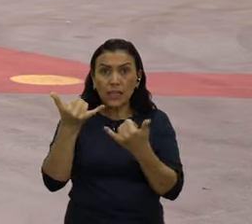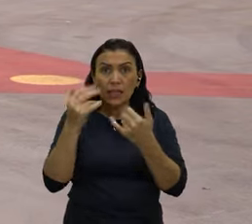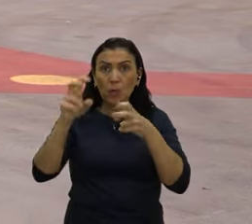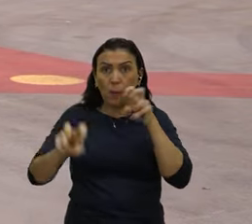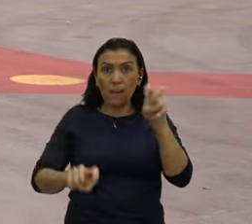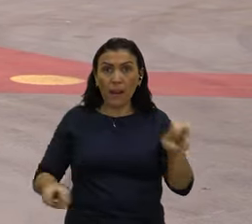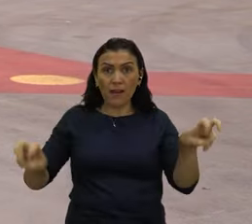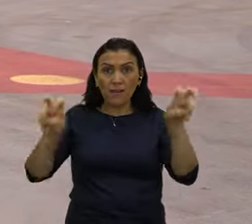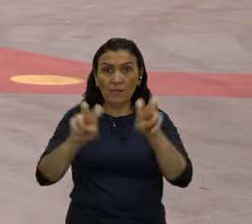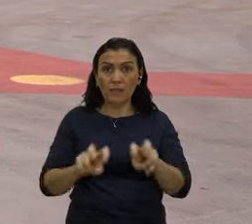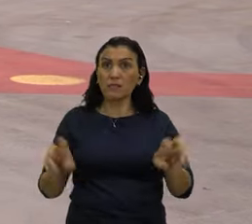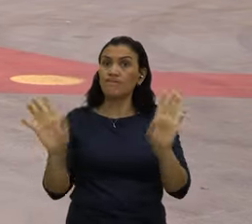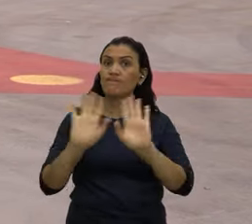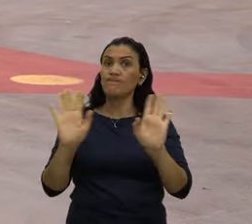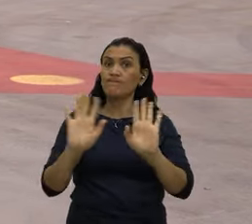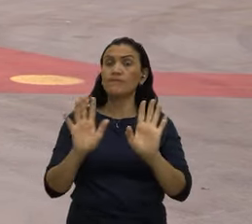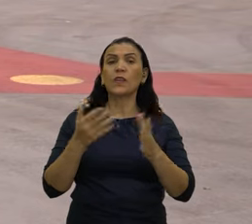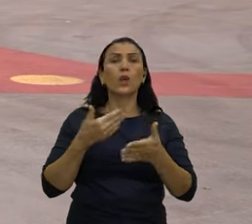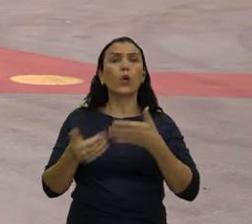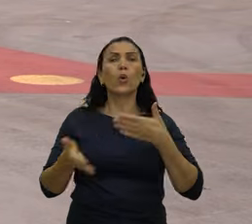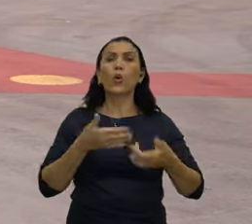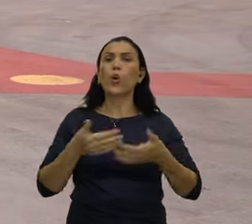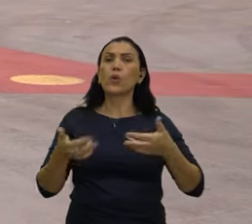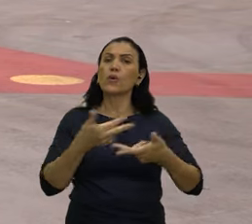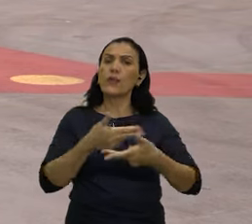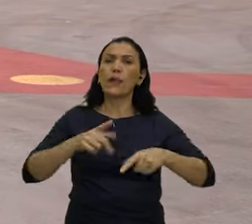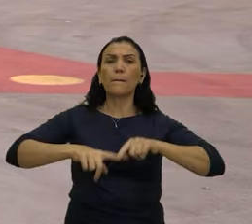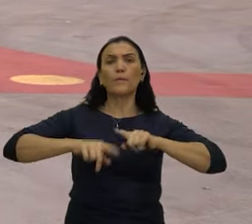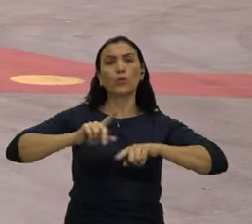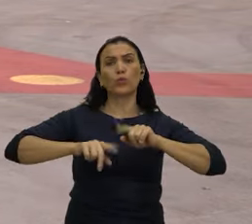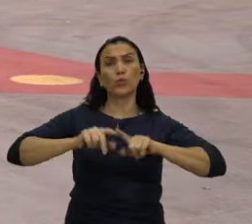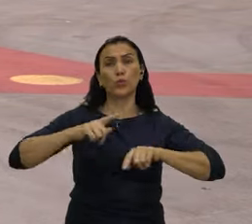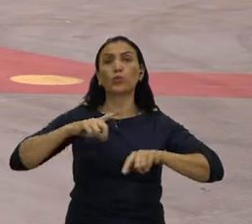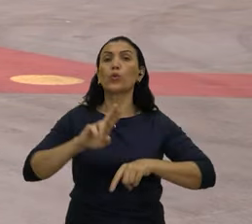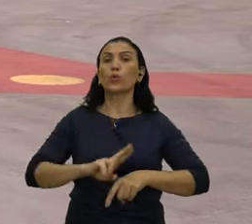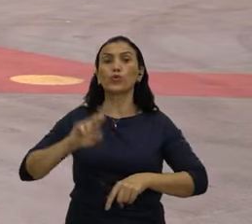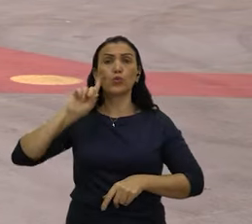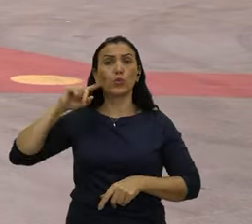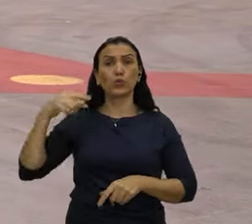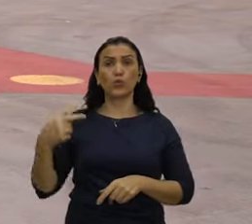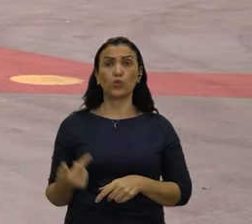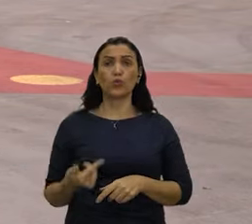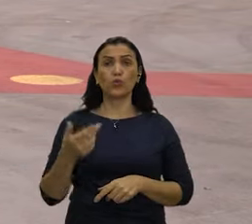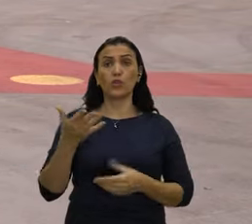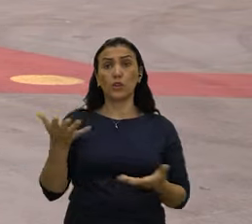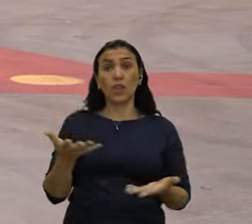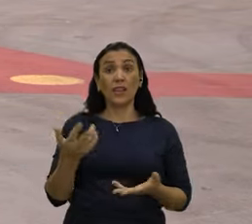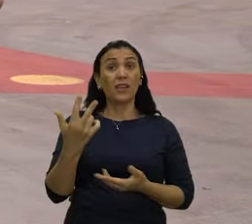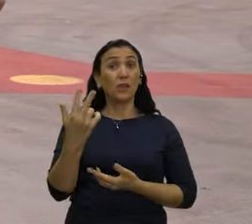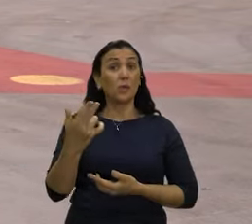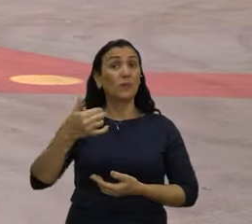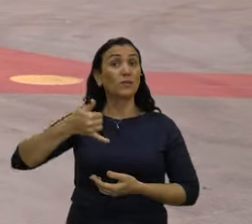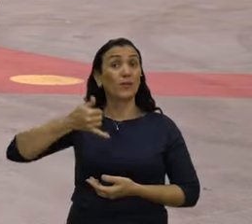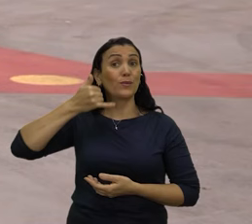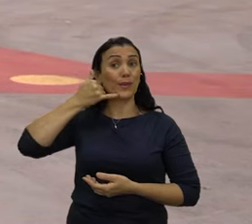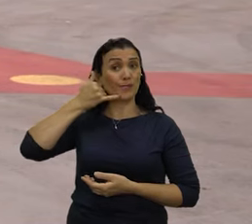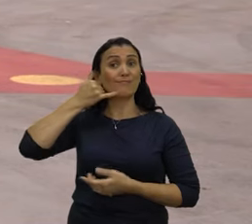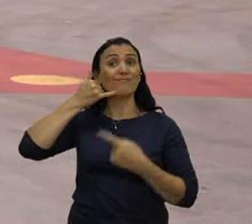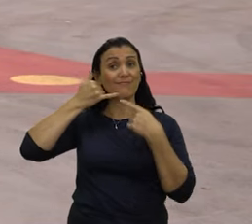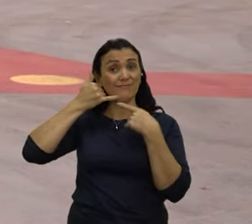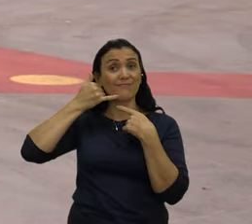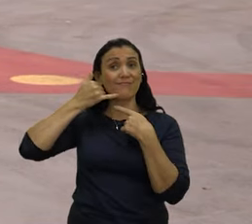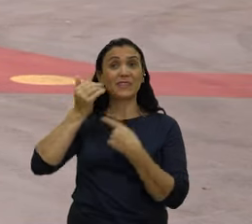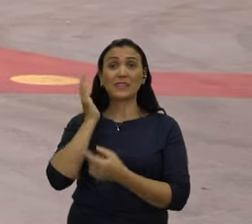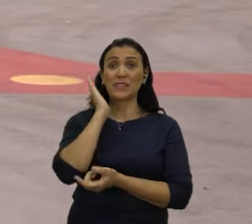dos parques, não. É indispensável para qualquer serviço ou produto que a gente use no dia a dia, como celulares. Bem lembrado,